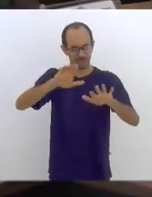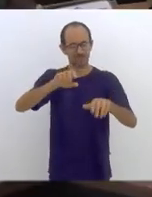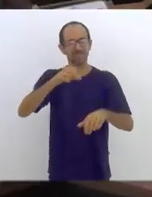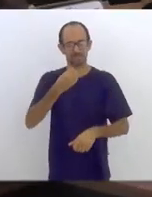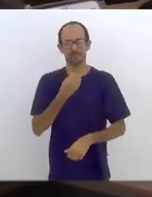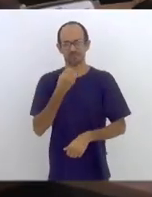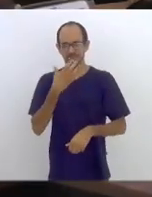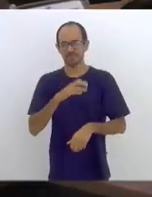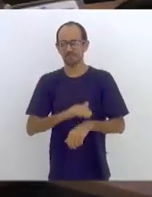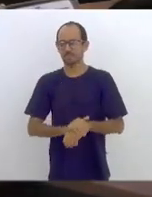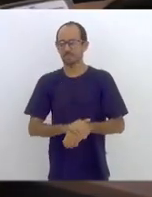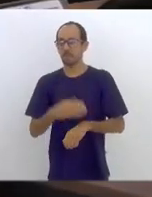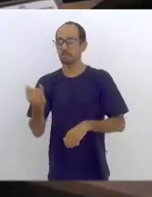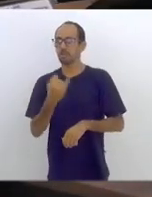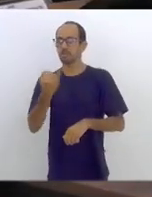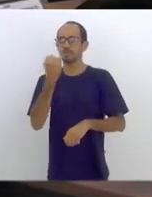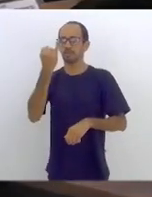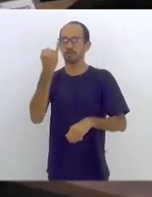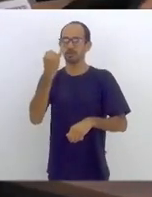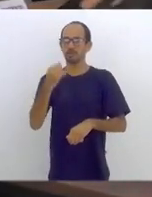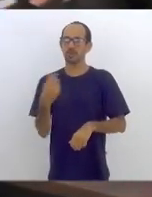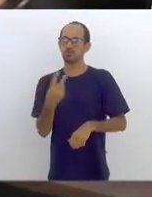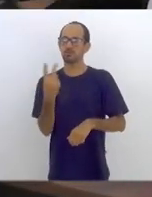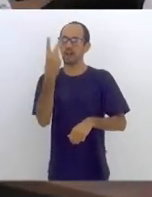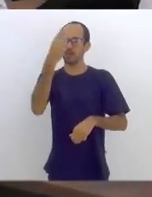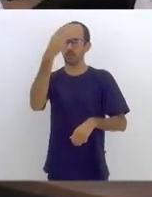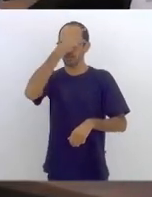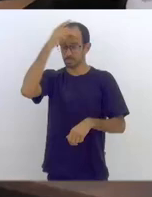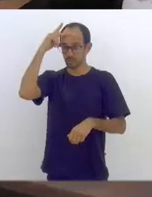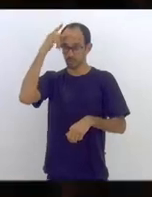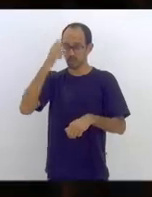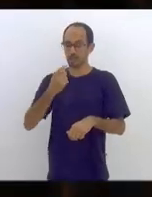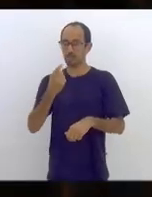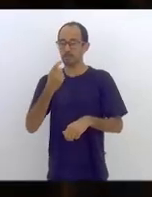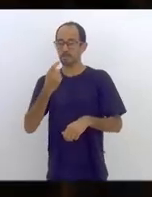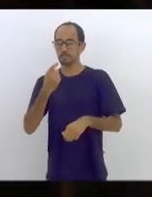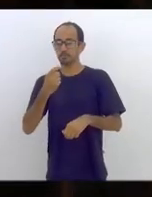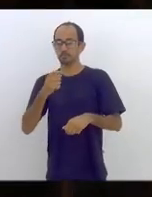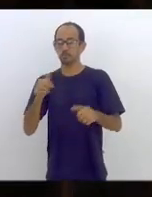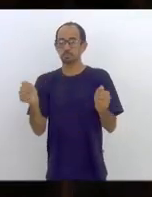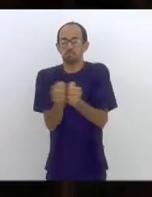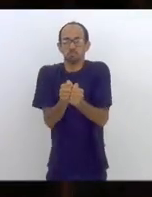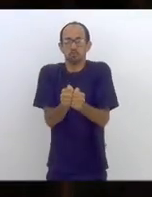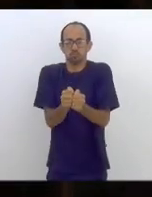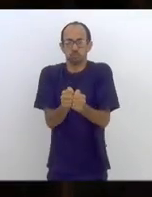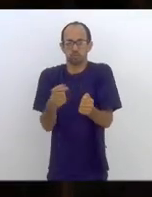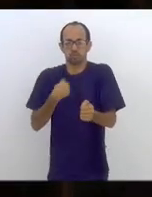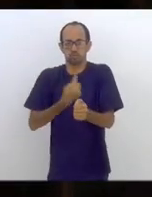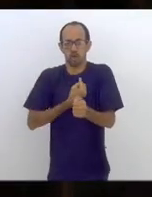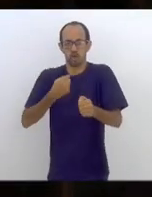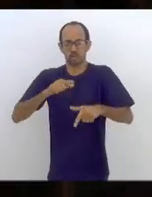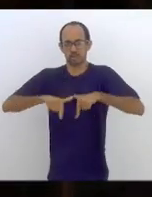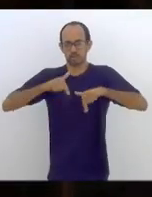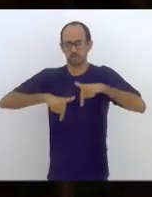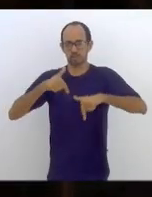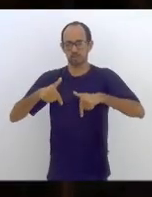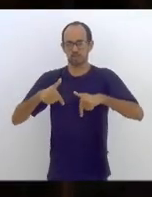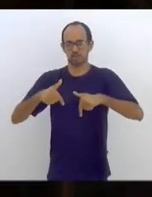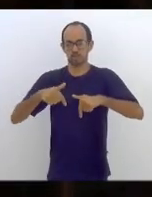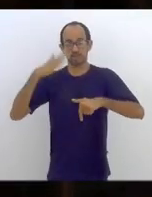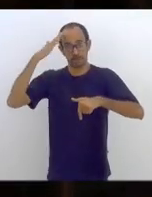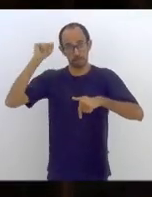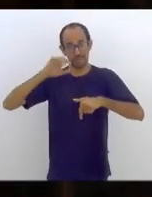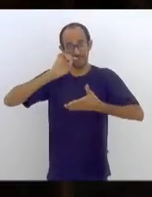É importante a gente valorizar as pessoas dos nossos territórios e saber que todos nós somos uma semente